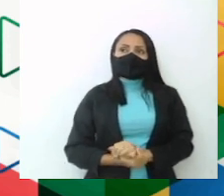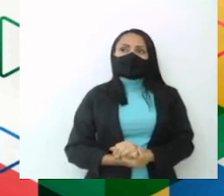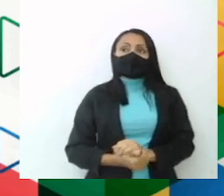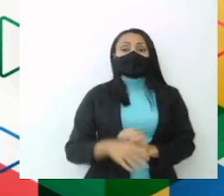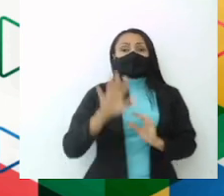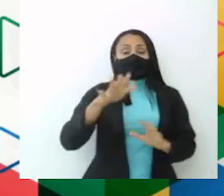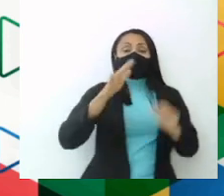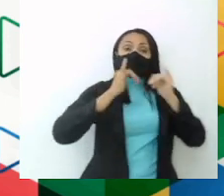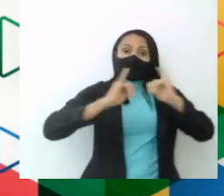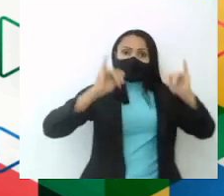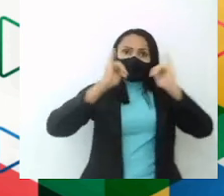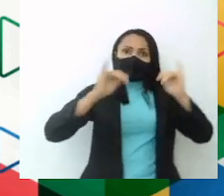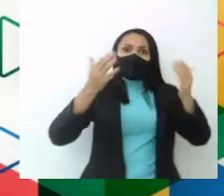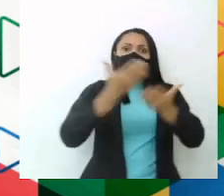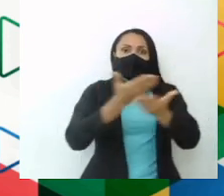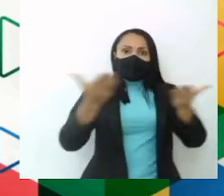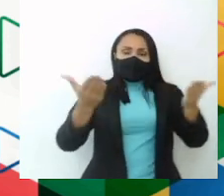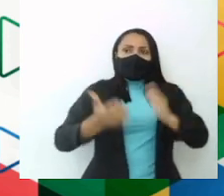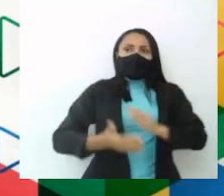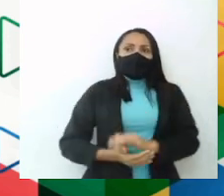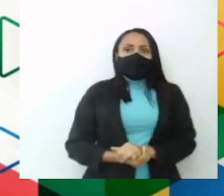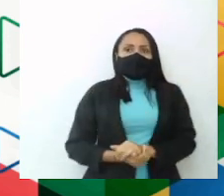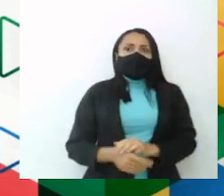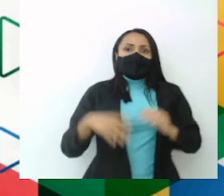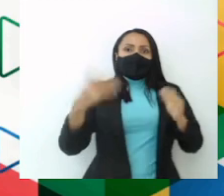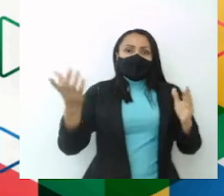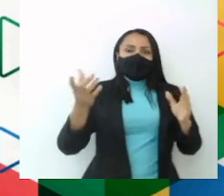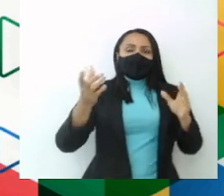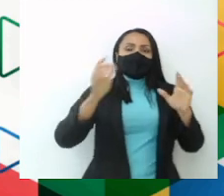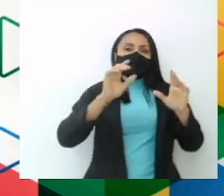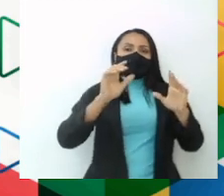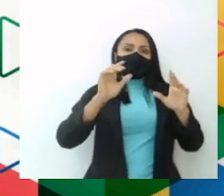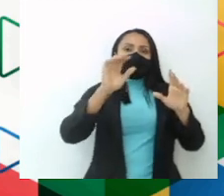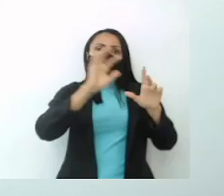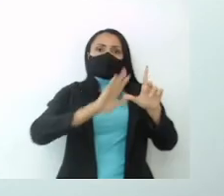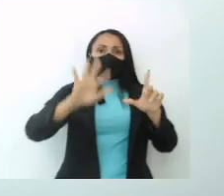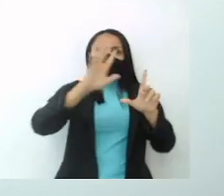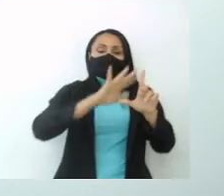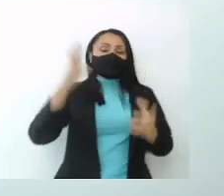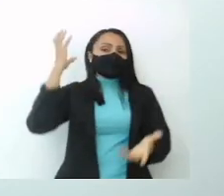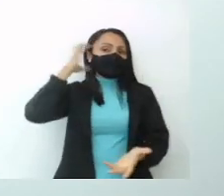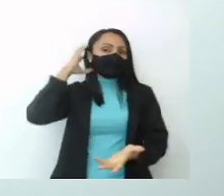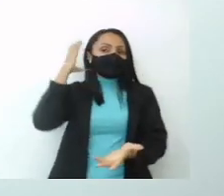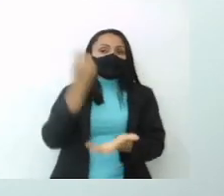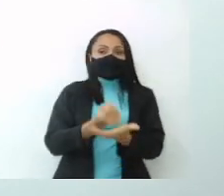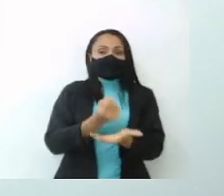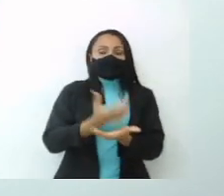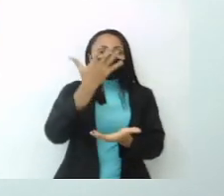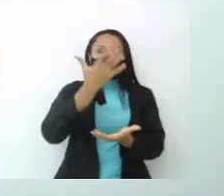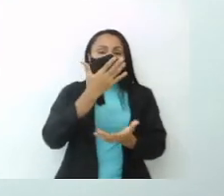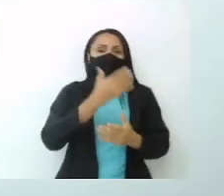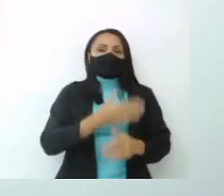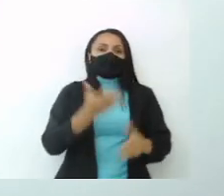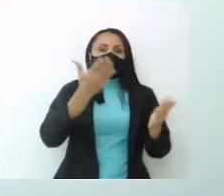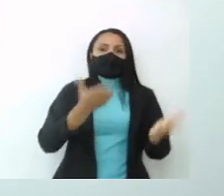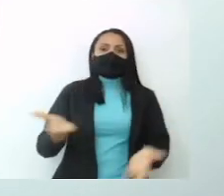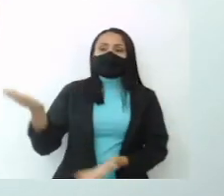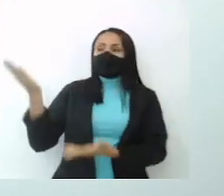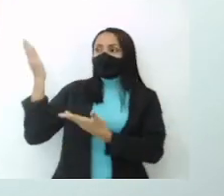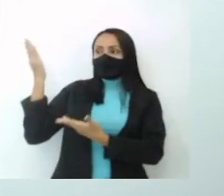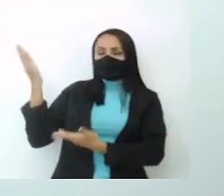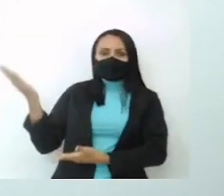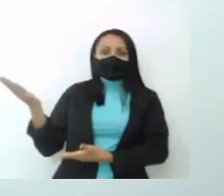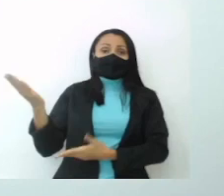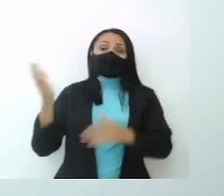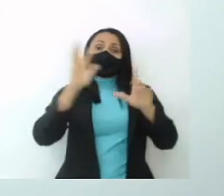para vocês aí, que é sobre o fascículo e o podcast. Vai aparecer aí para vocês o QR Code